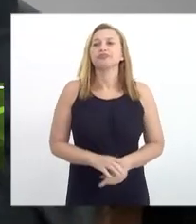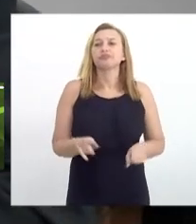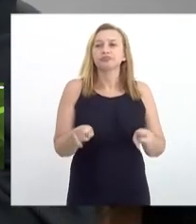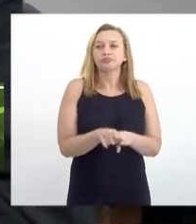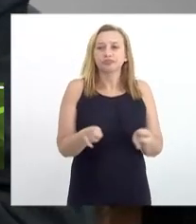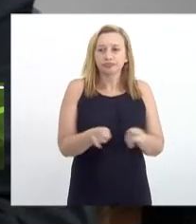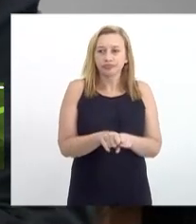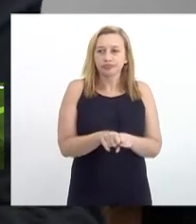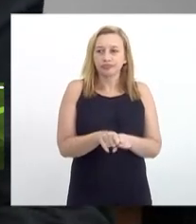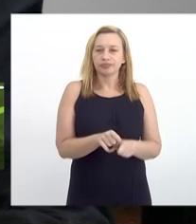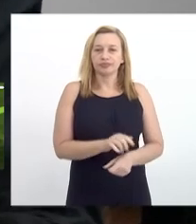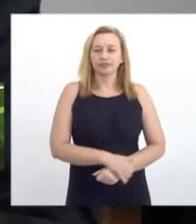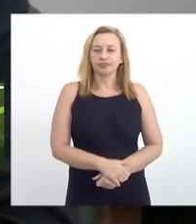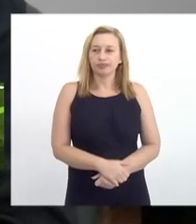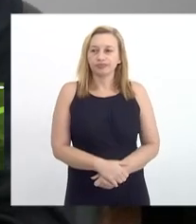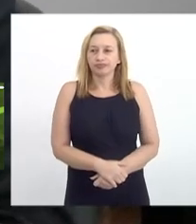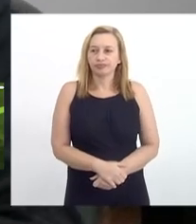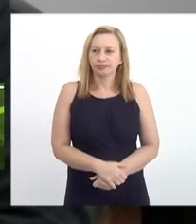também,